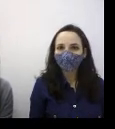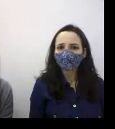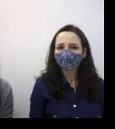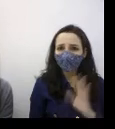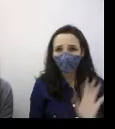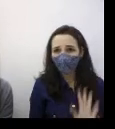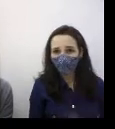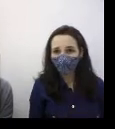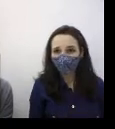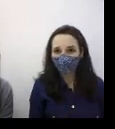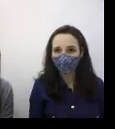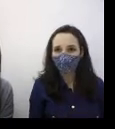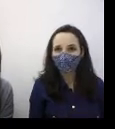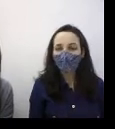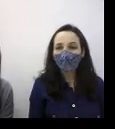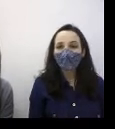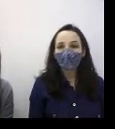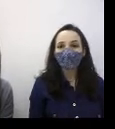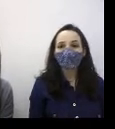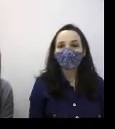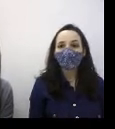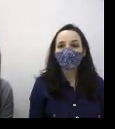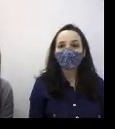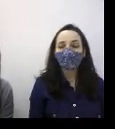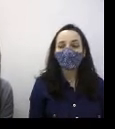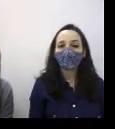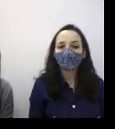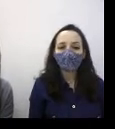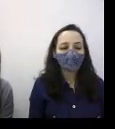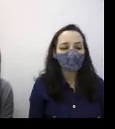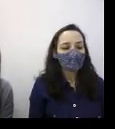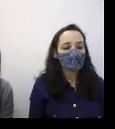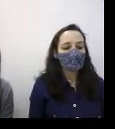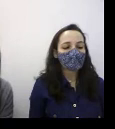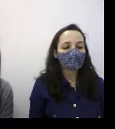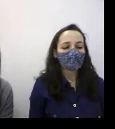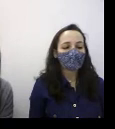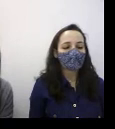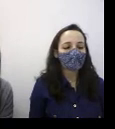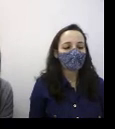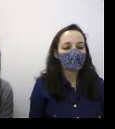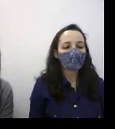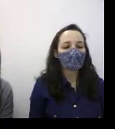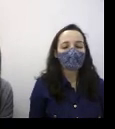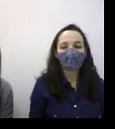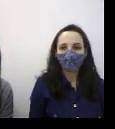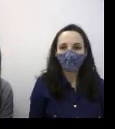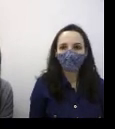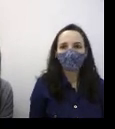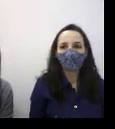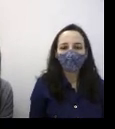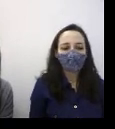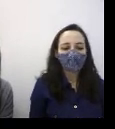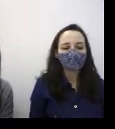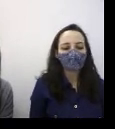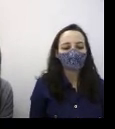gostosa. Não vou contar todo o filme, mas só para a gente entender um pouquinho, a personagem principal é uma garota,